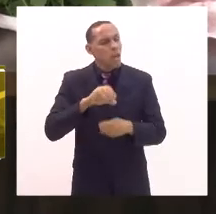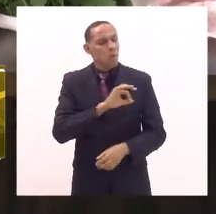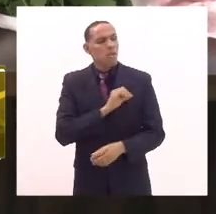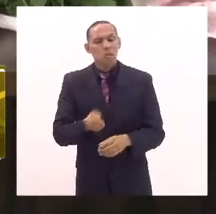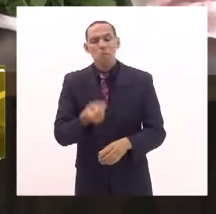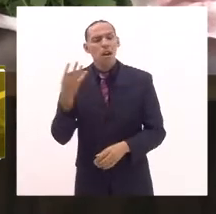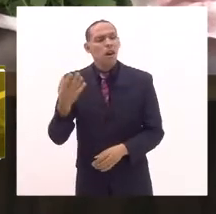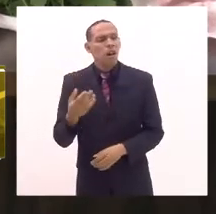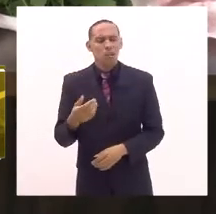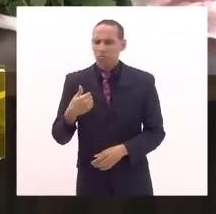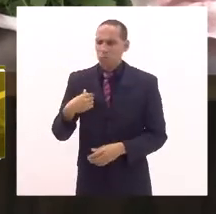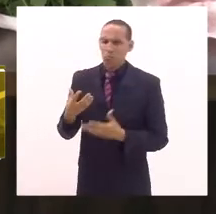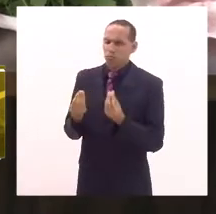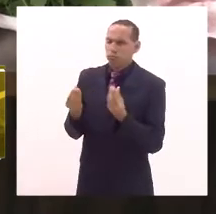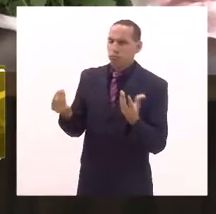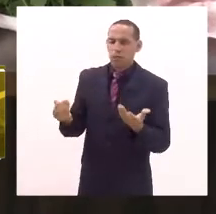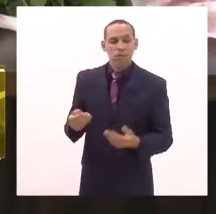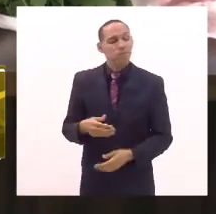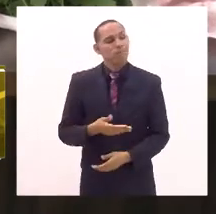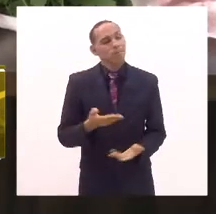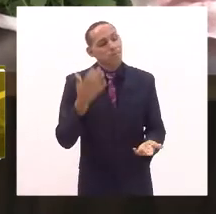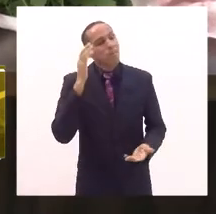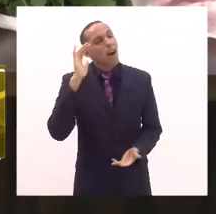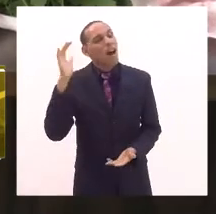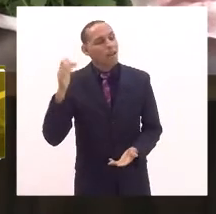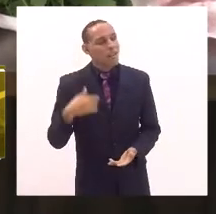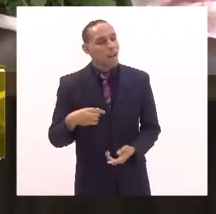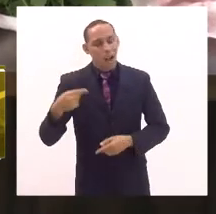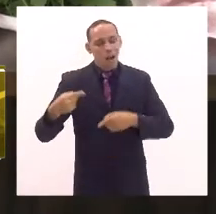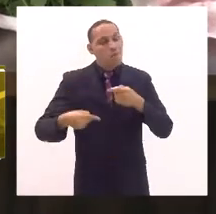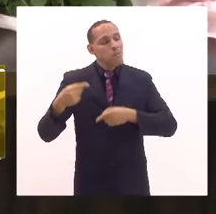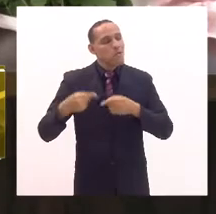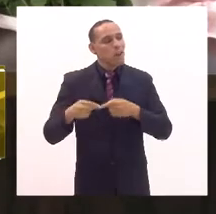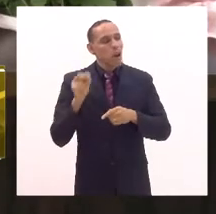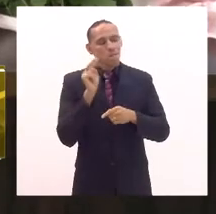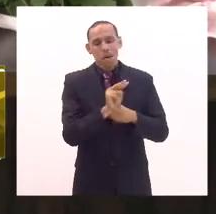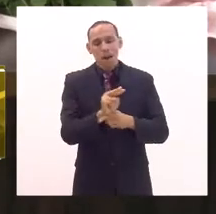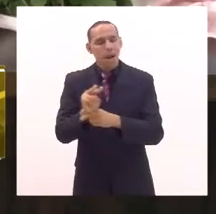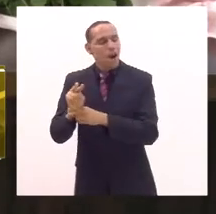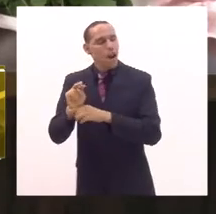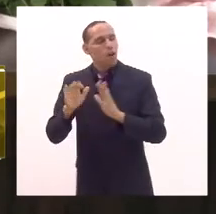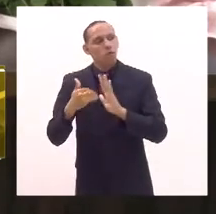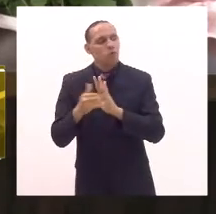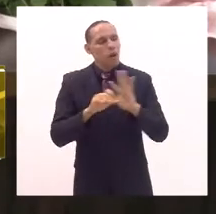diversas. E aí ele falou assim, imagine a política que realmente rege todas as coisas.